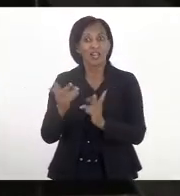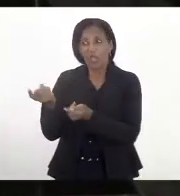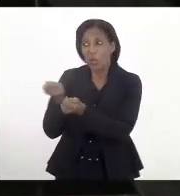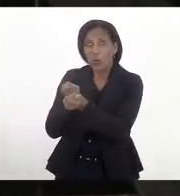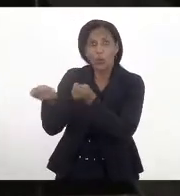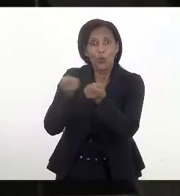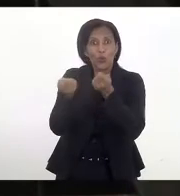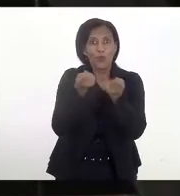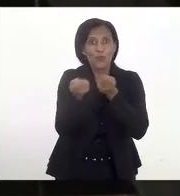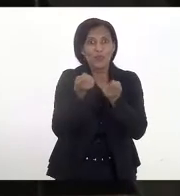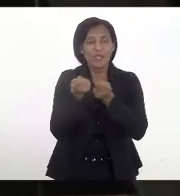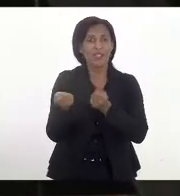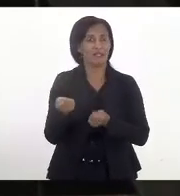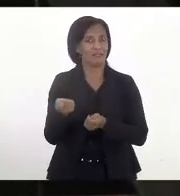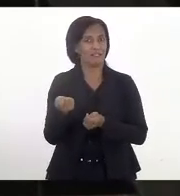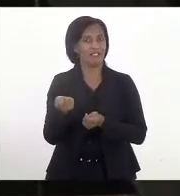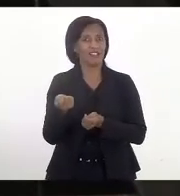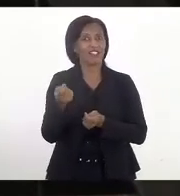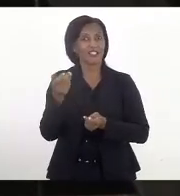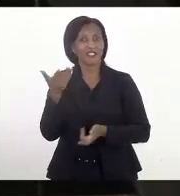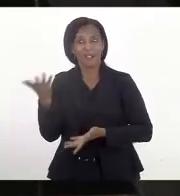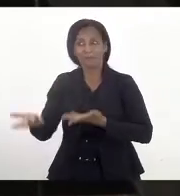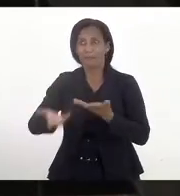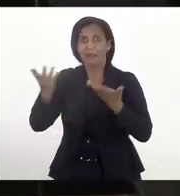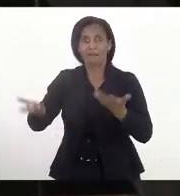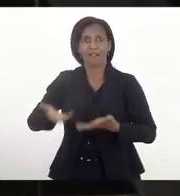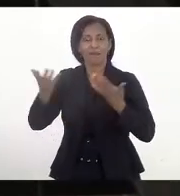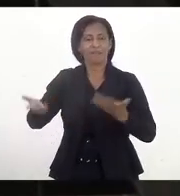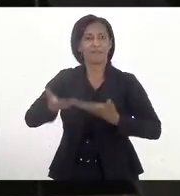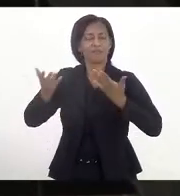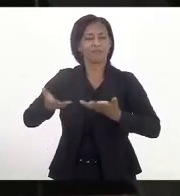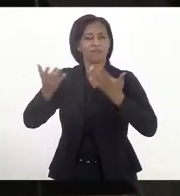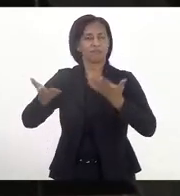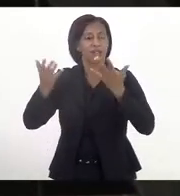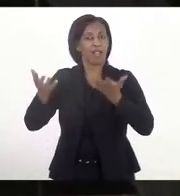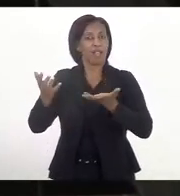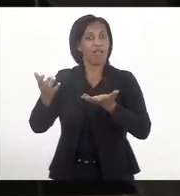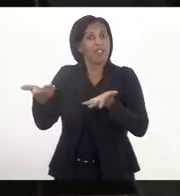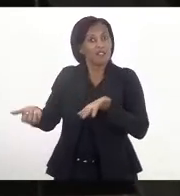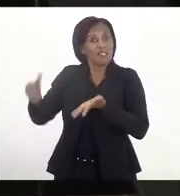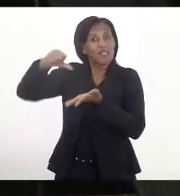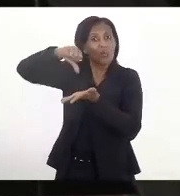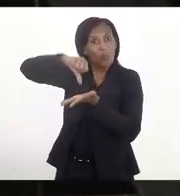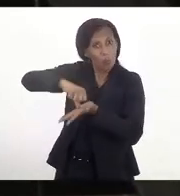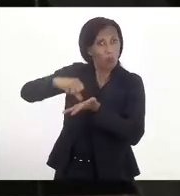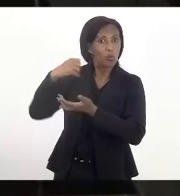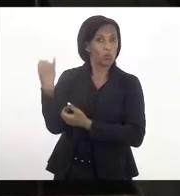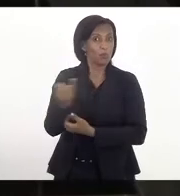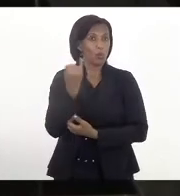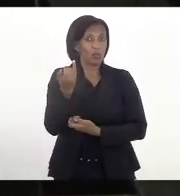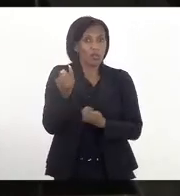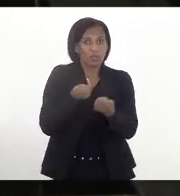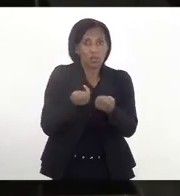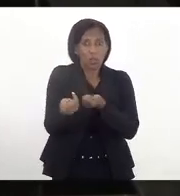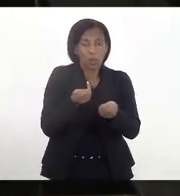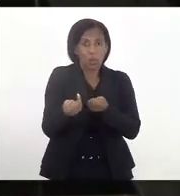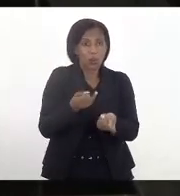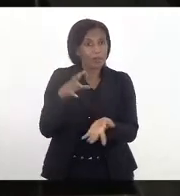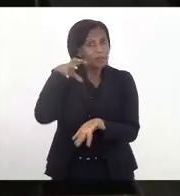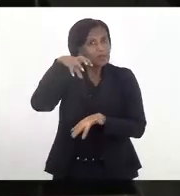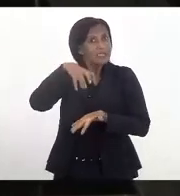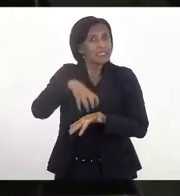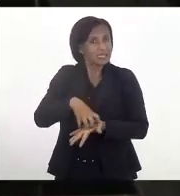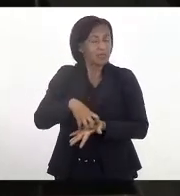importante para Ativar ativar novamente a economia do centro bom